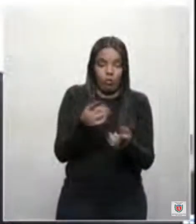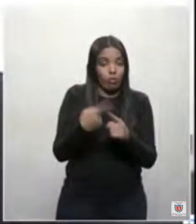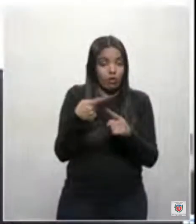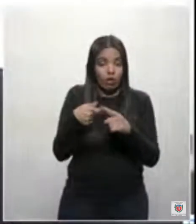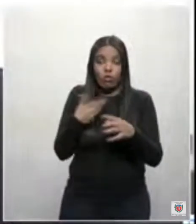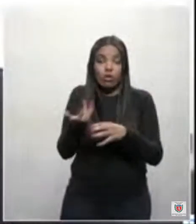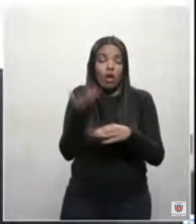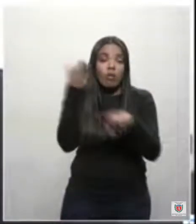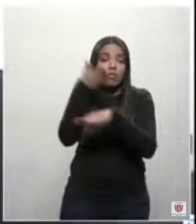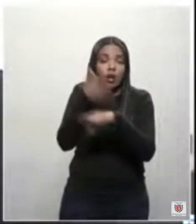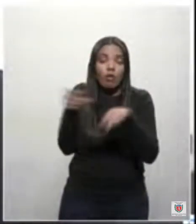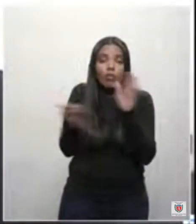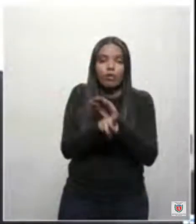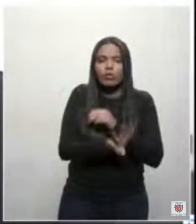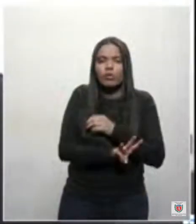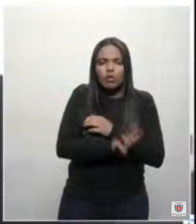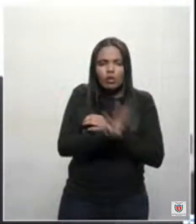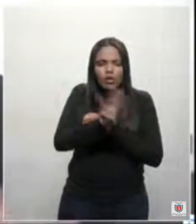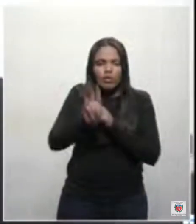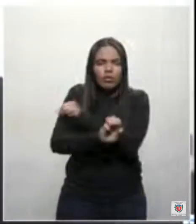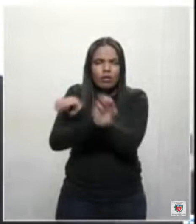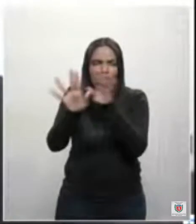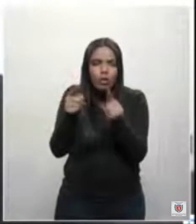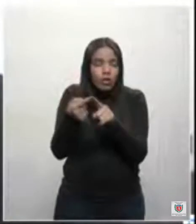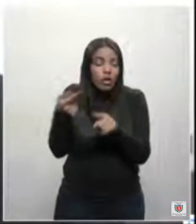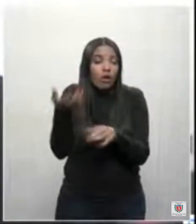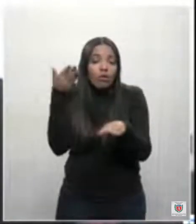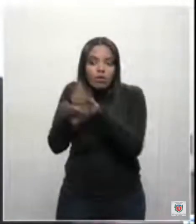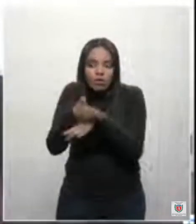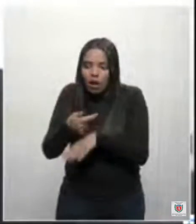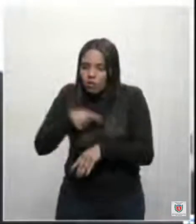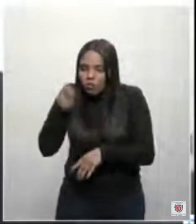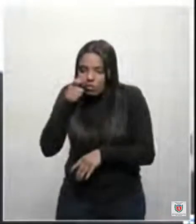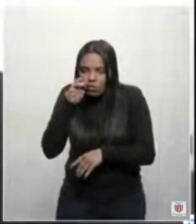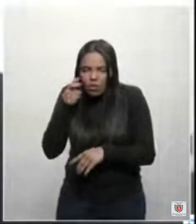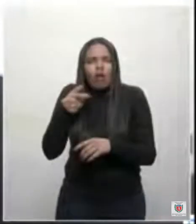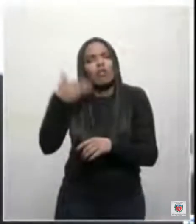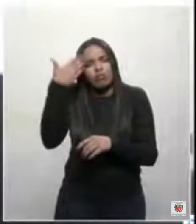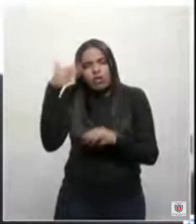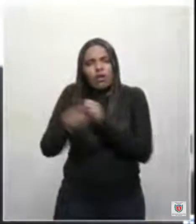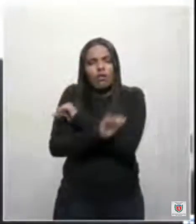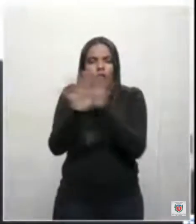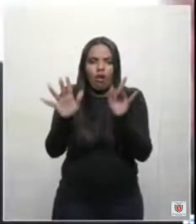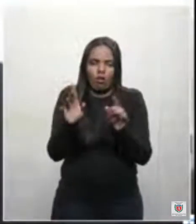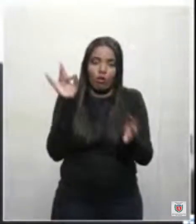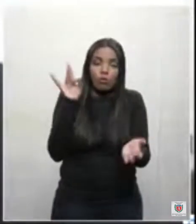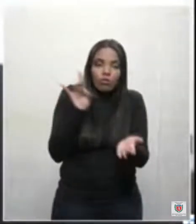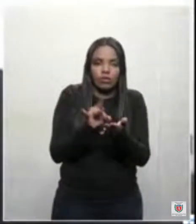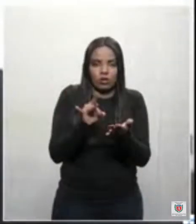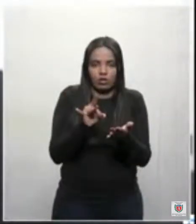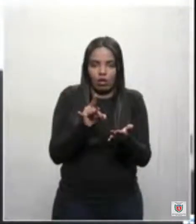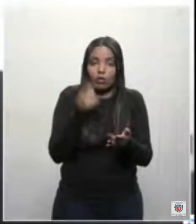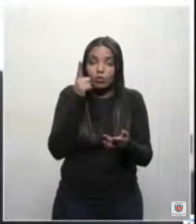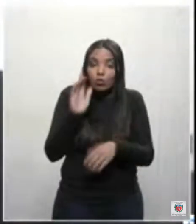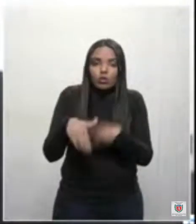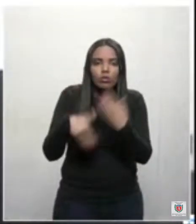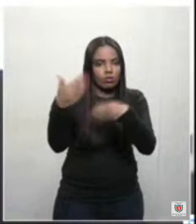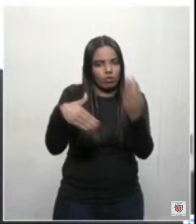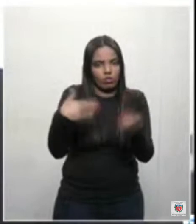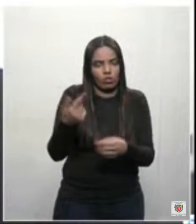essas informações não tem disponibilidade, fica muito difícil a gente ter como avançar. Então, fica aí